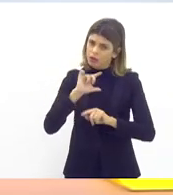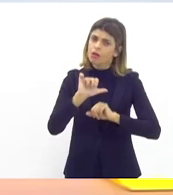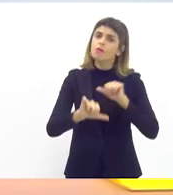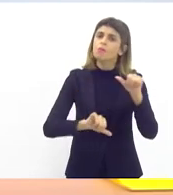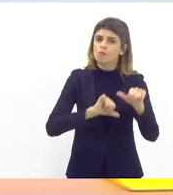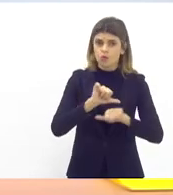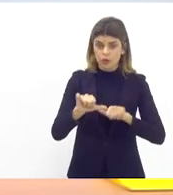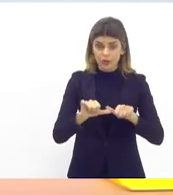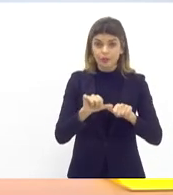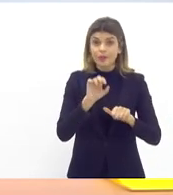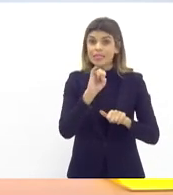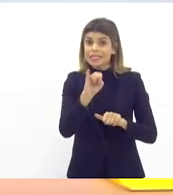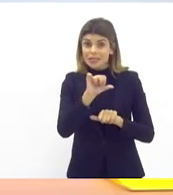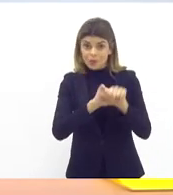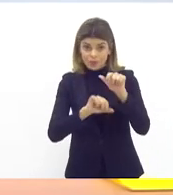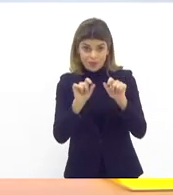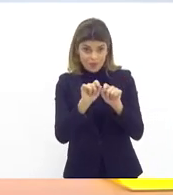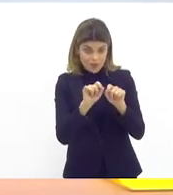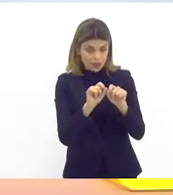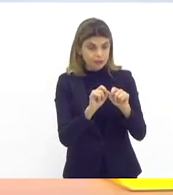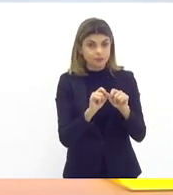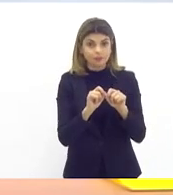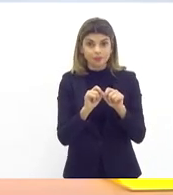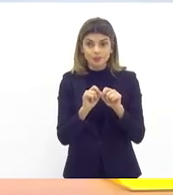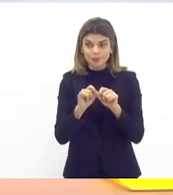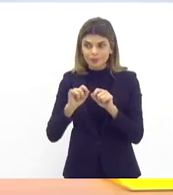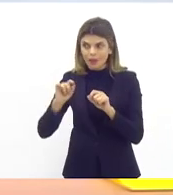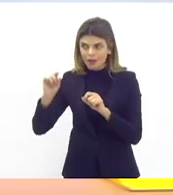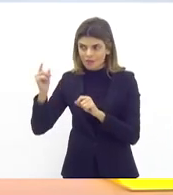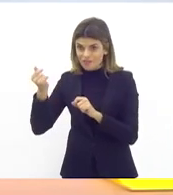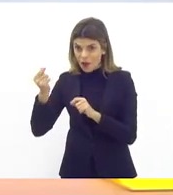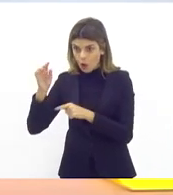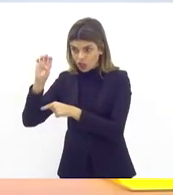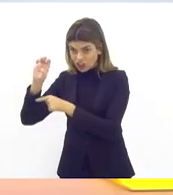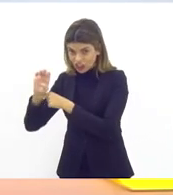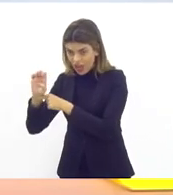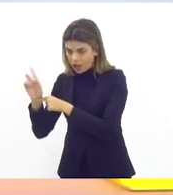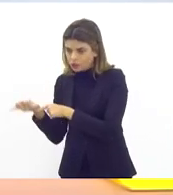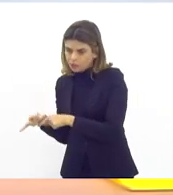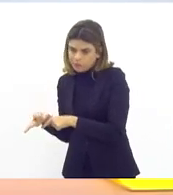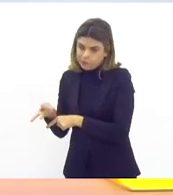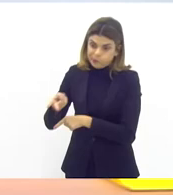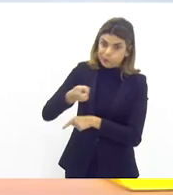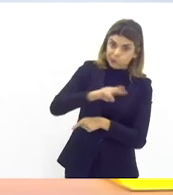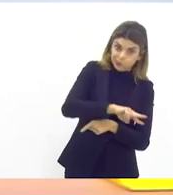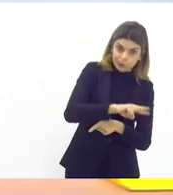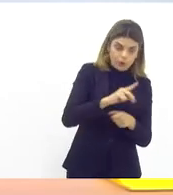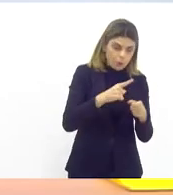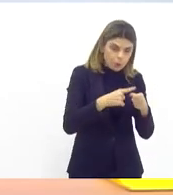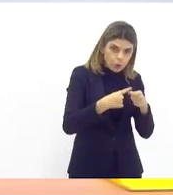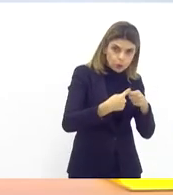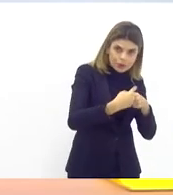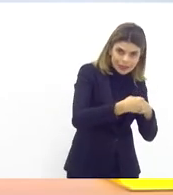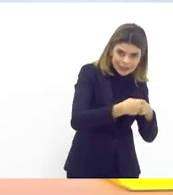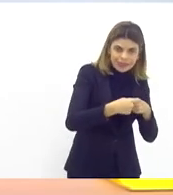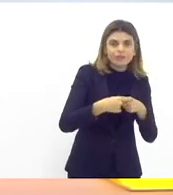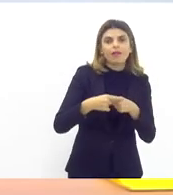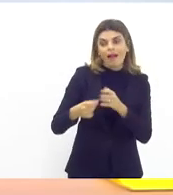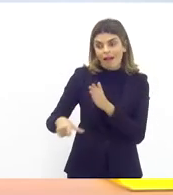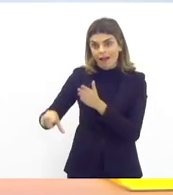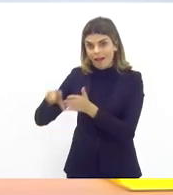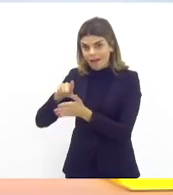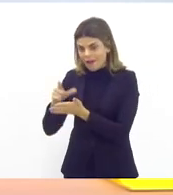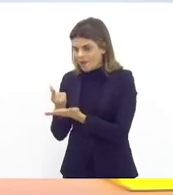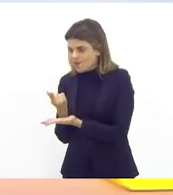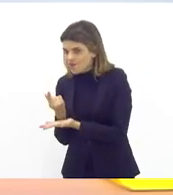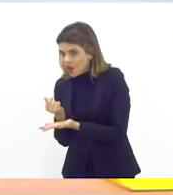você junta o efeito da migração para o destino, a adoção de uma base ampla em vez da base fragmentada entre ICMS